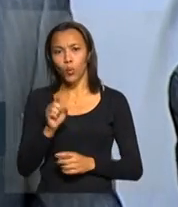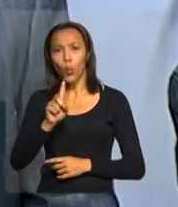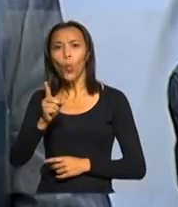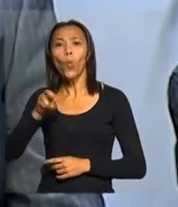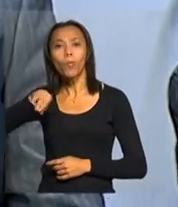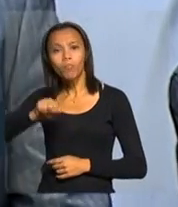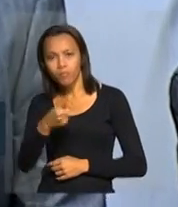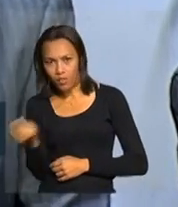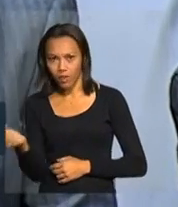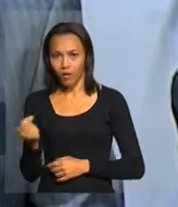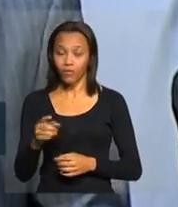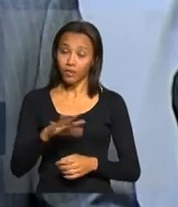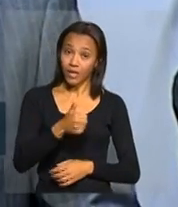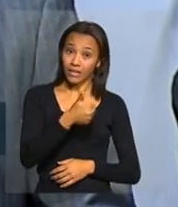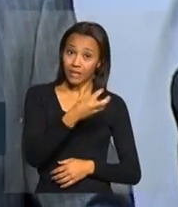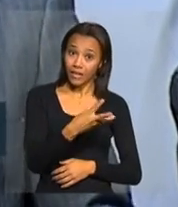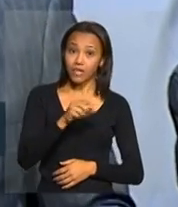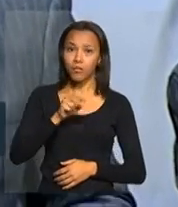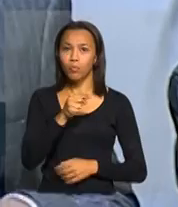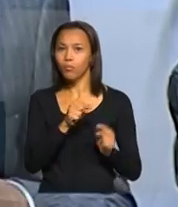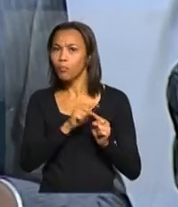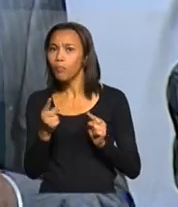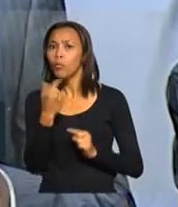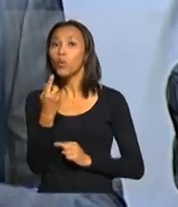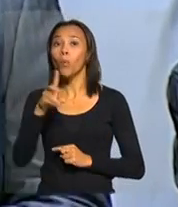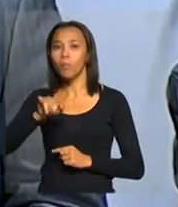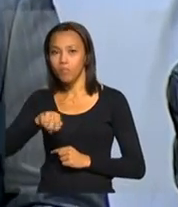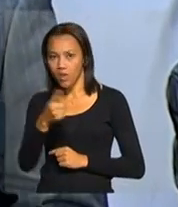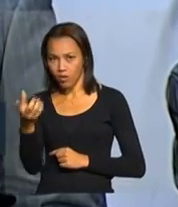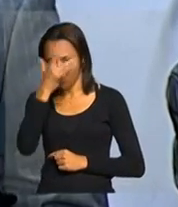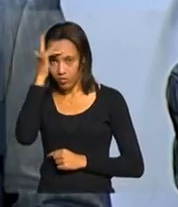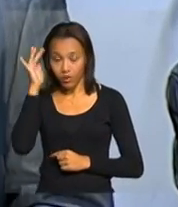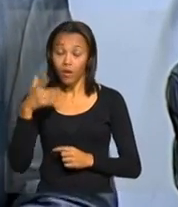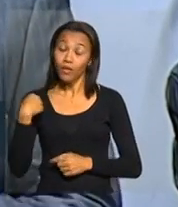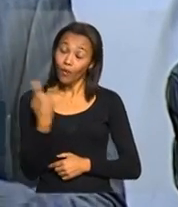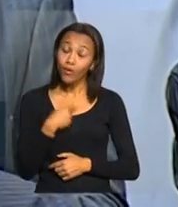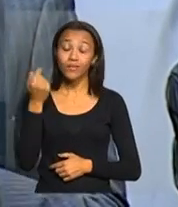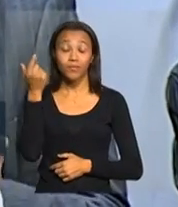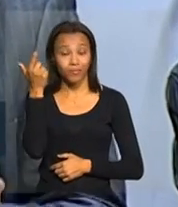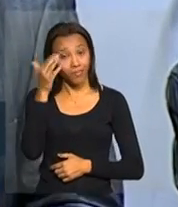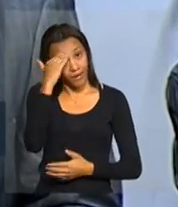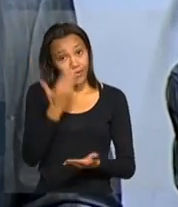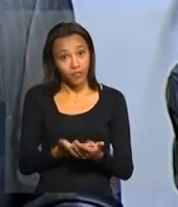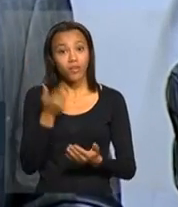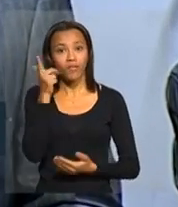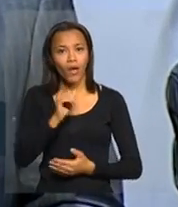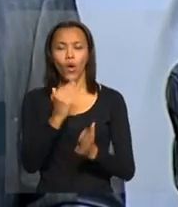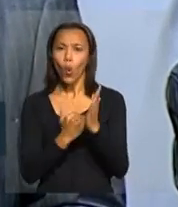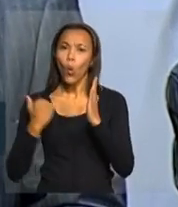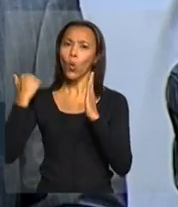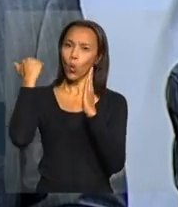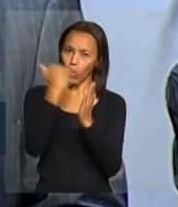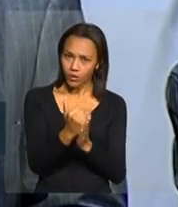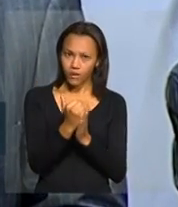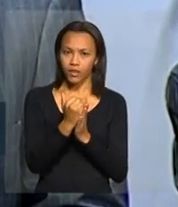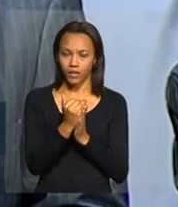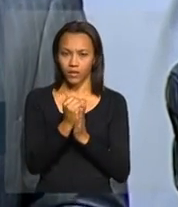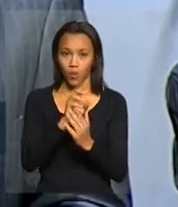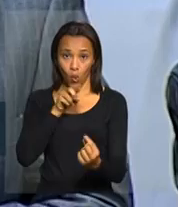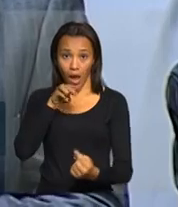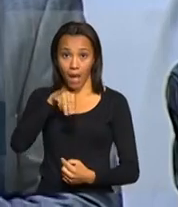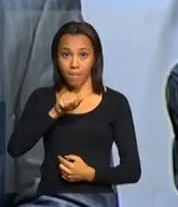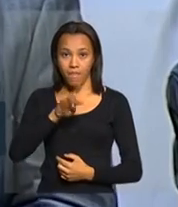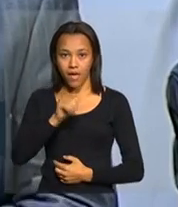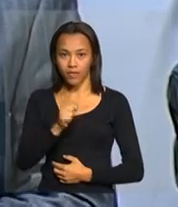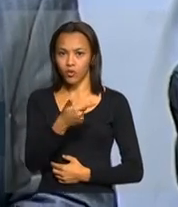para 2013 era 13 por milhão. Então, nós estamos acreditando que nós vamos superar a meta de 2012